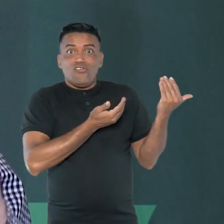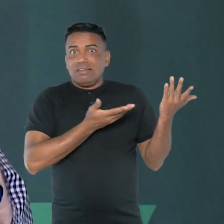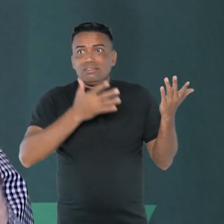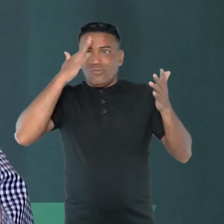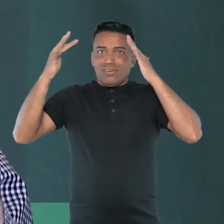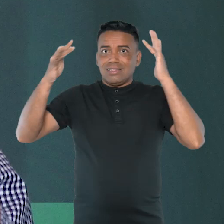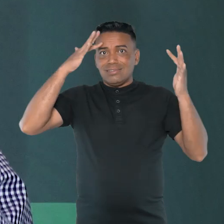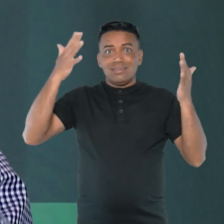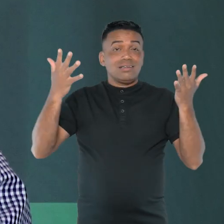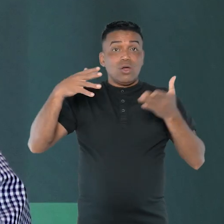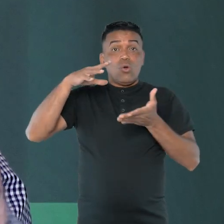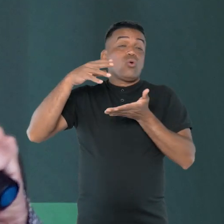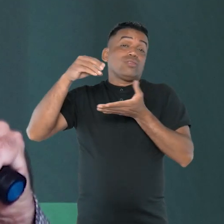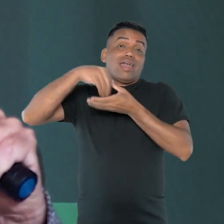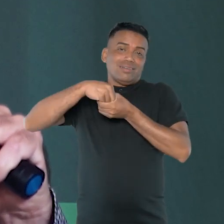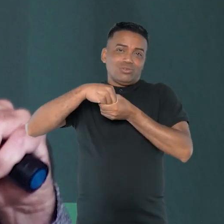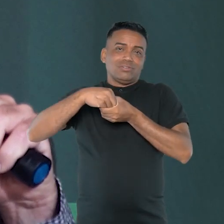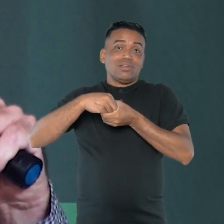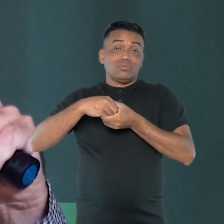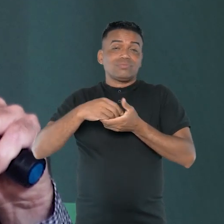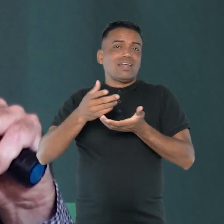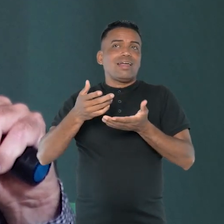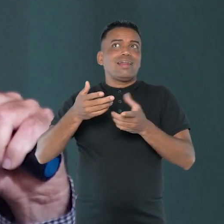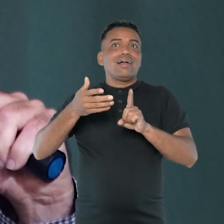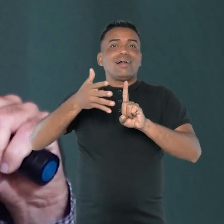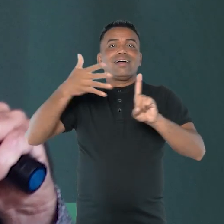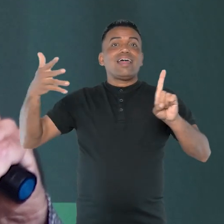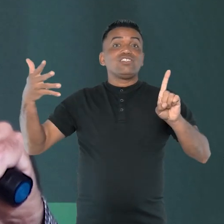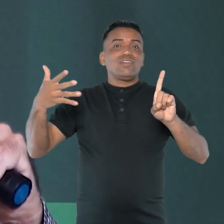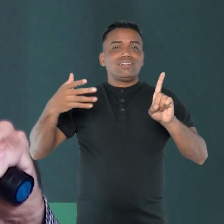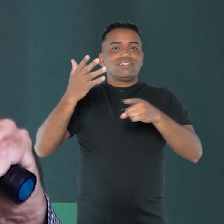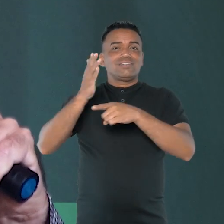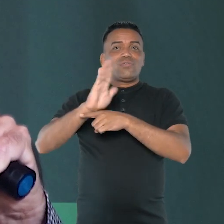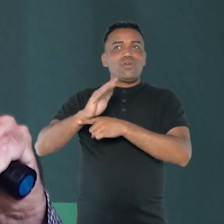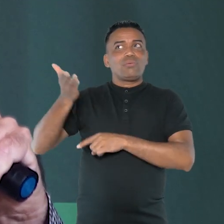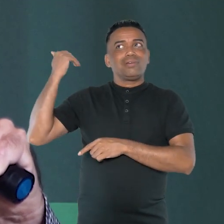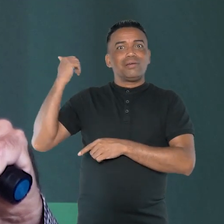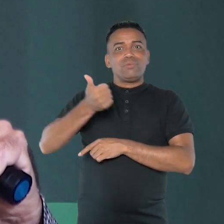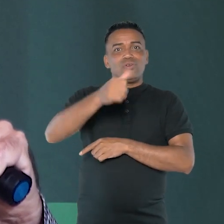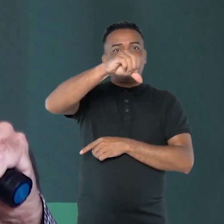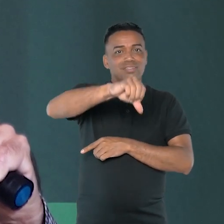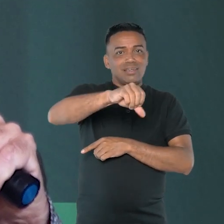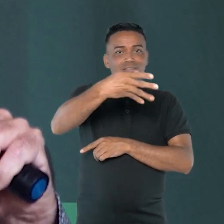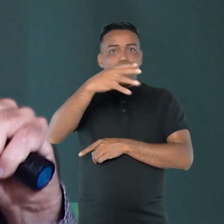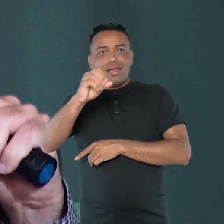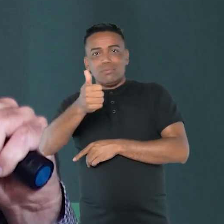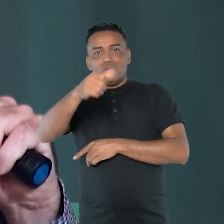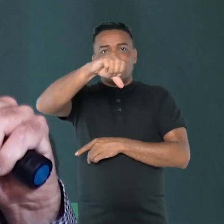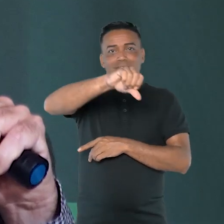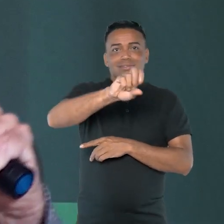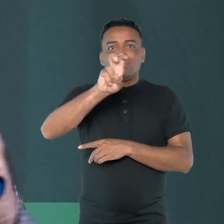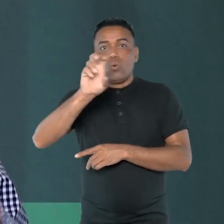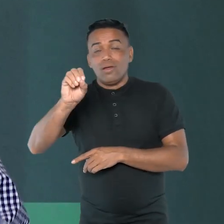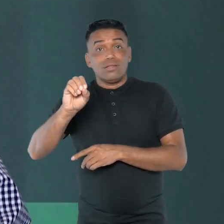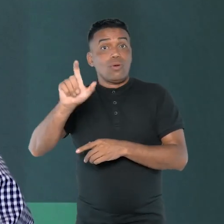conteúdo. Estes livros de bolso eram a Netflix dos anos 50, dos anos 40, dos anos 50. Era o consumo de massa, a